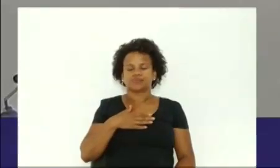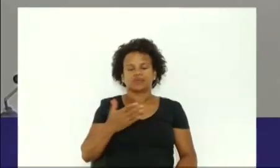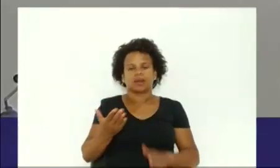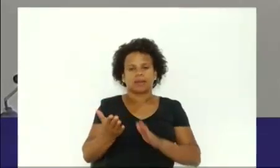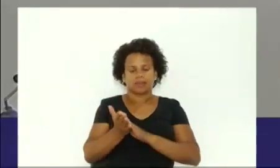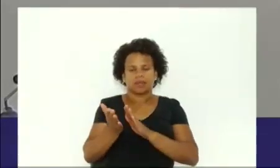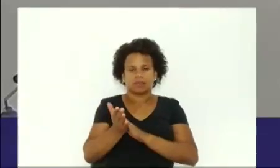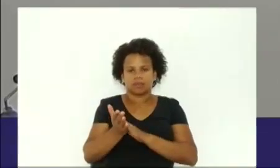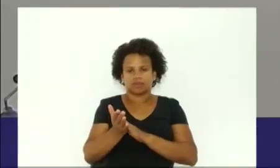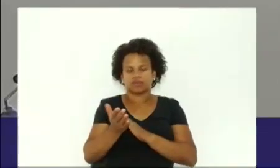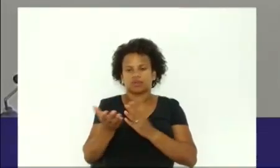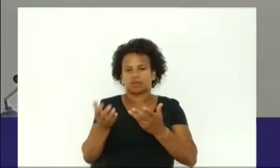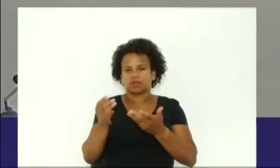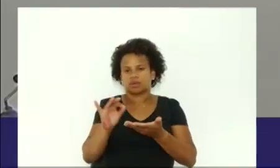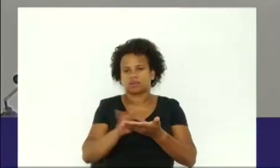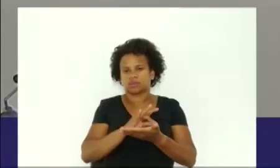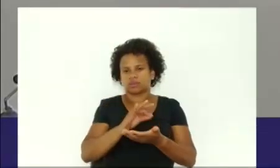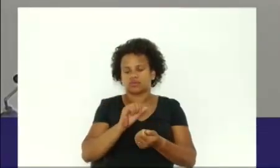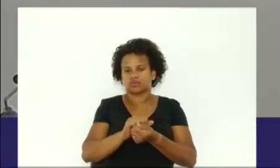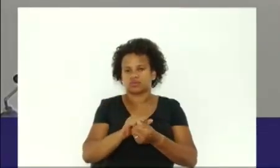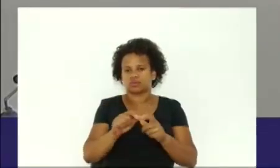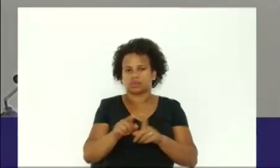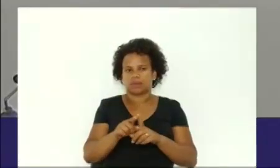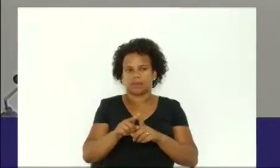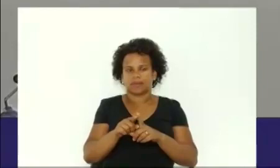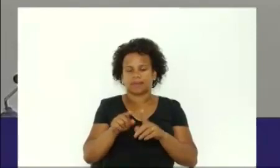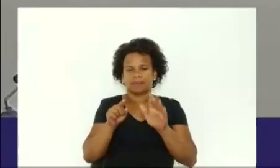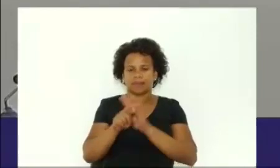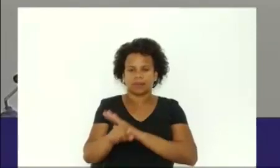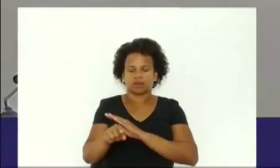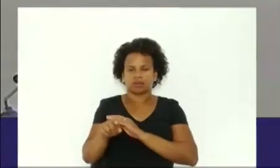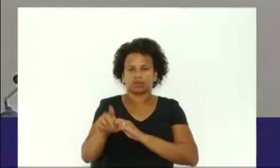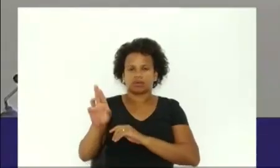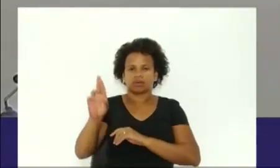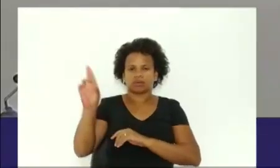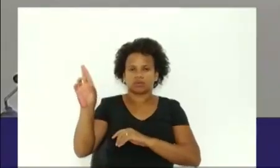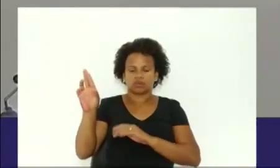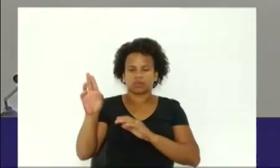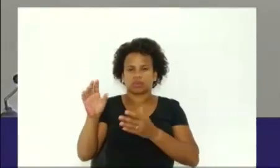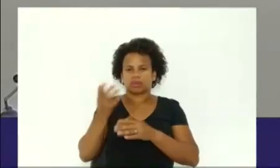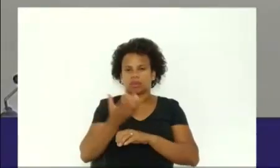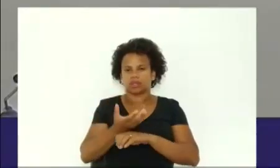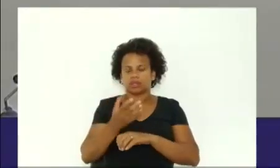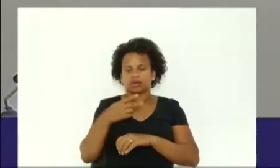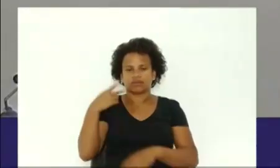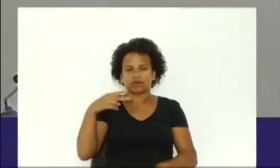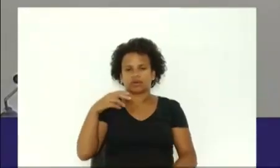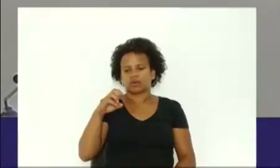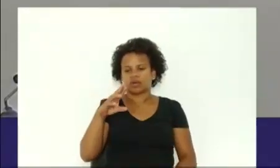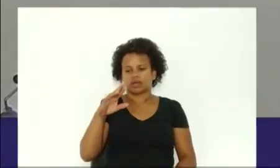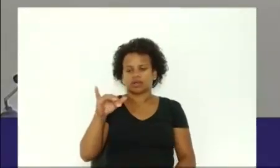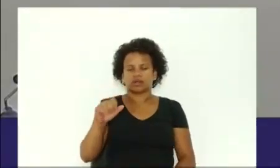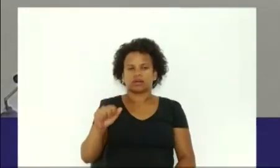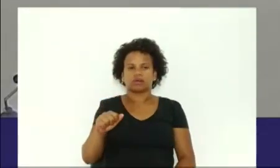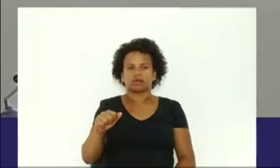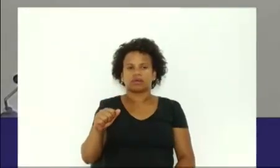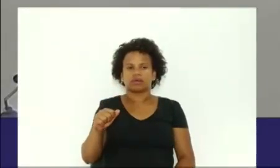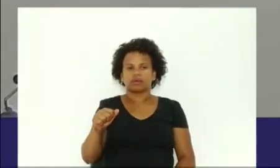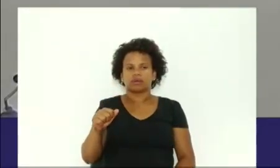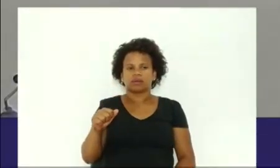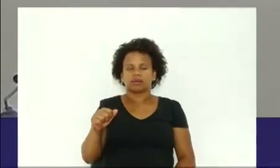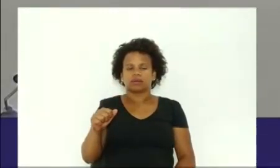gostaria de assinar junto também. Consulto a autora da matéria, a vereadora Érica da Liga do Bem. está